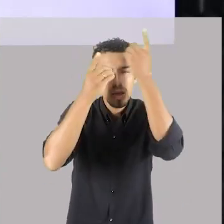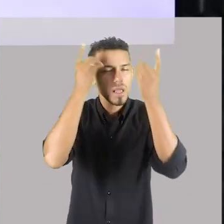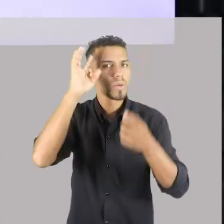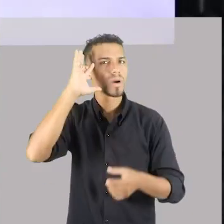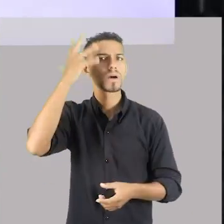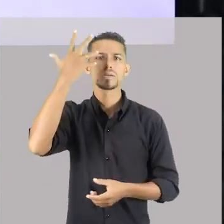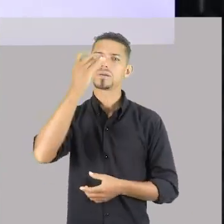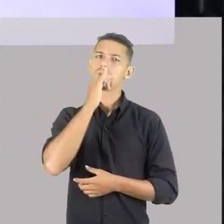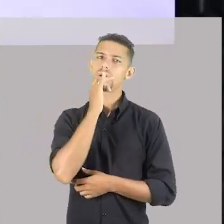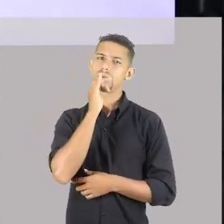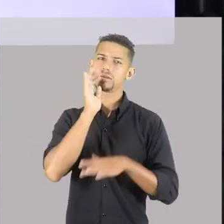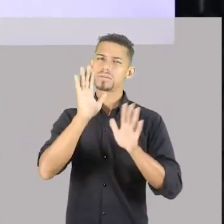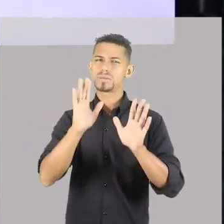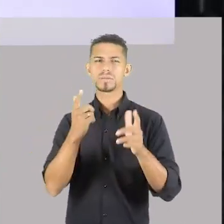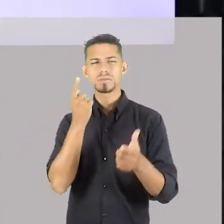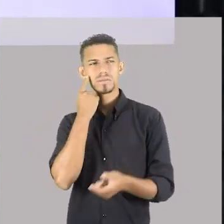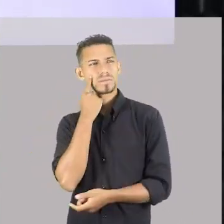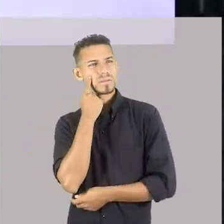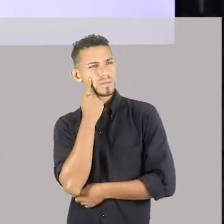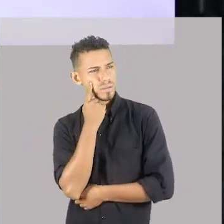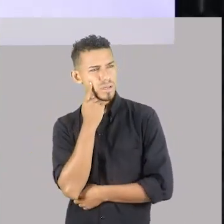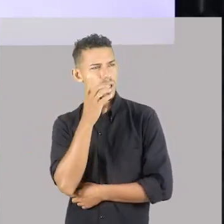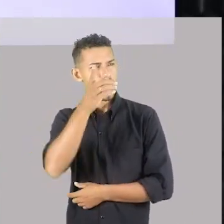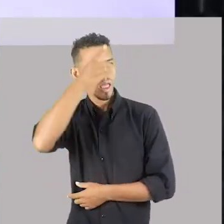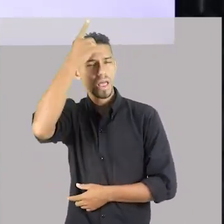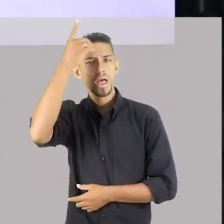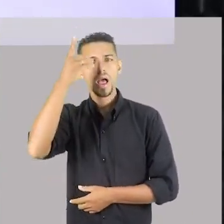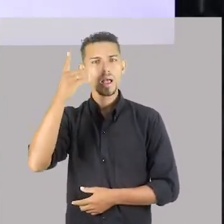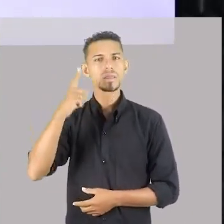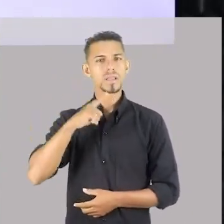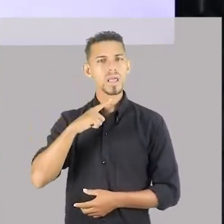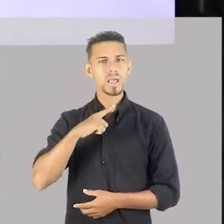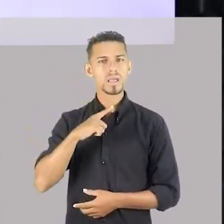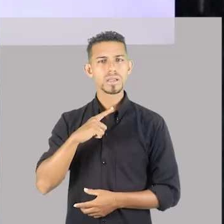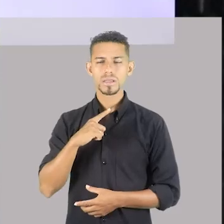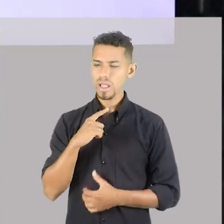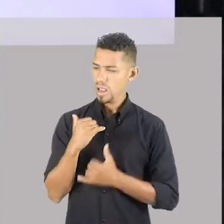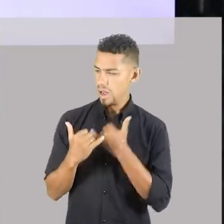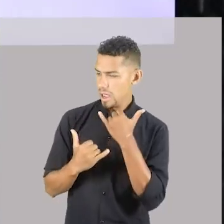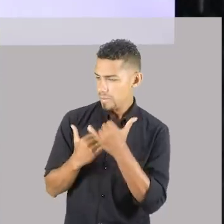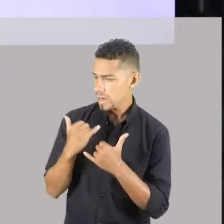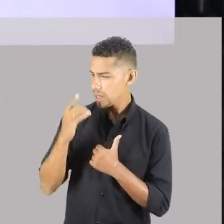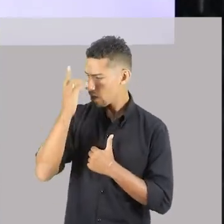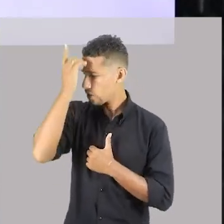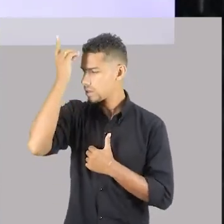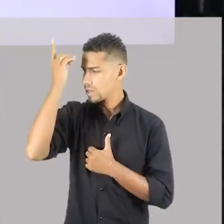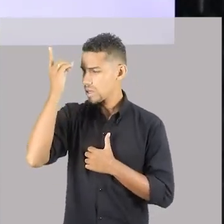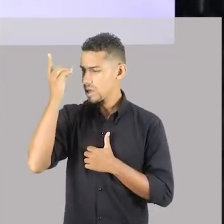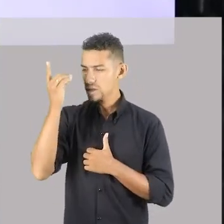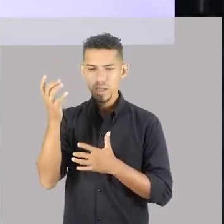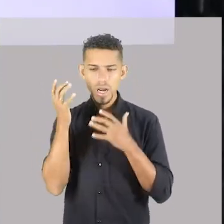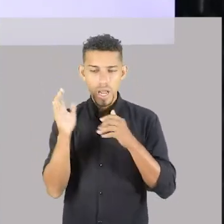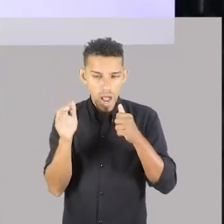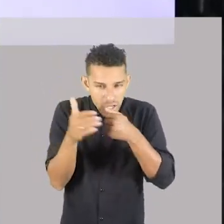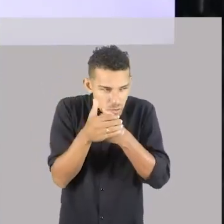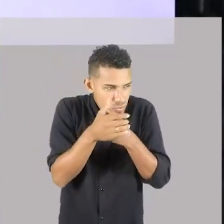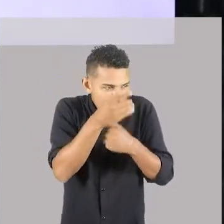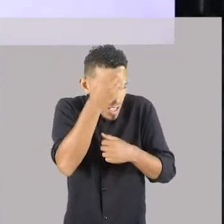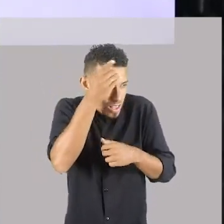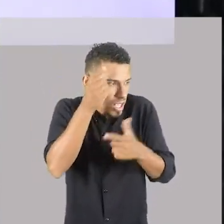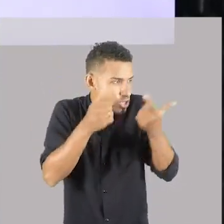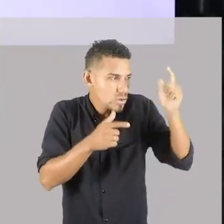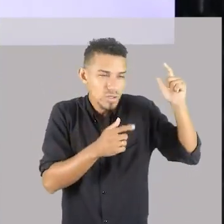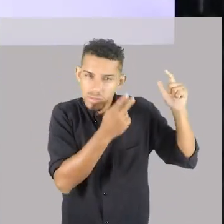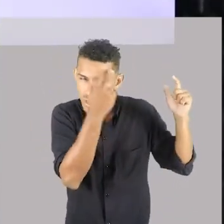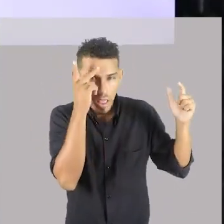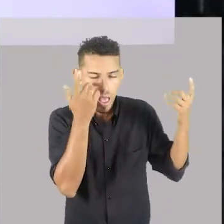até inusitada, olha como ele tem uma ideia, certo? E ele brinca com a ideia, e ele quer esconder a ideia dos outros,